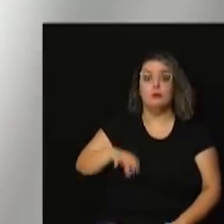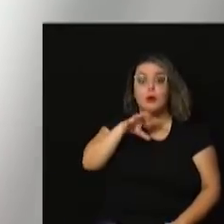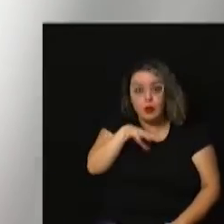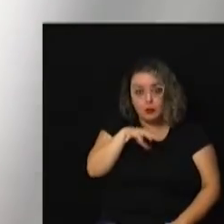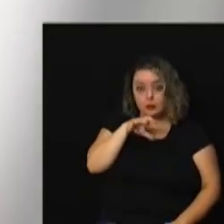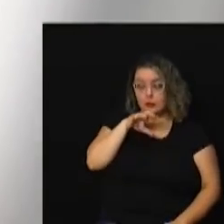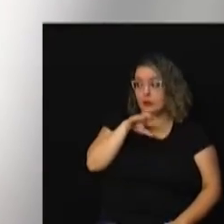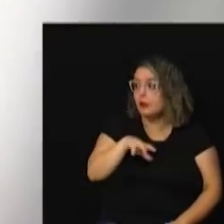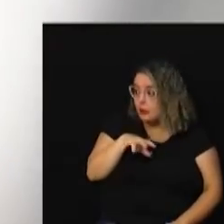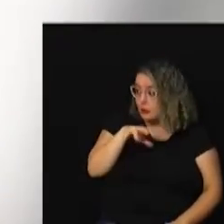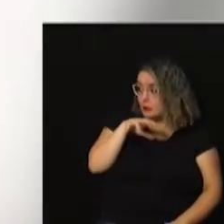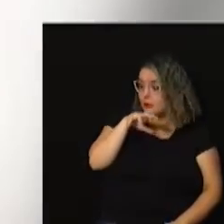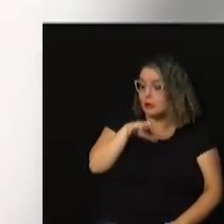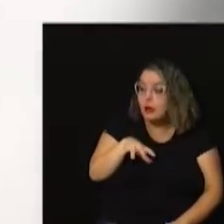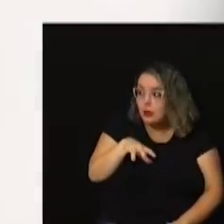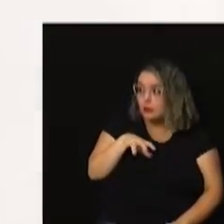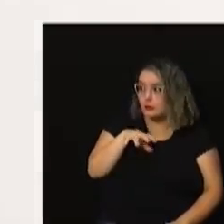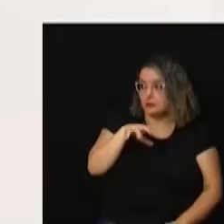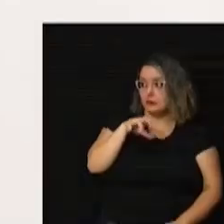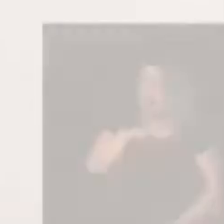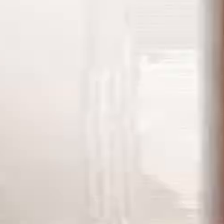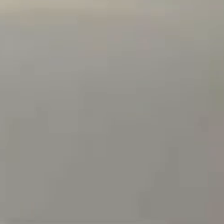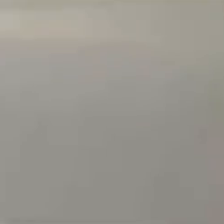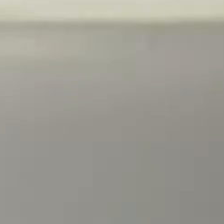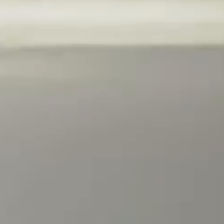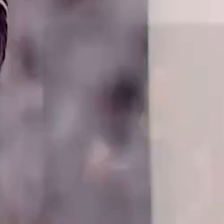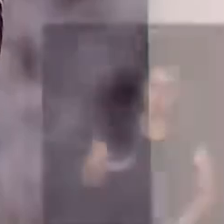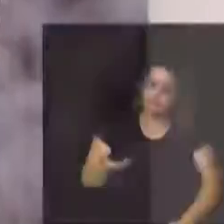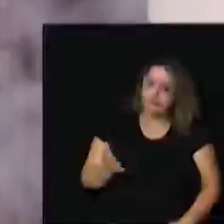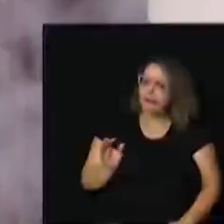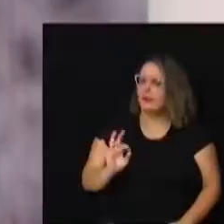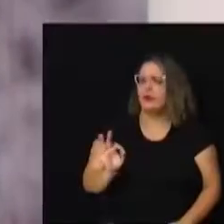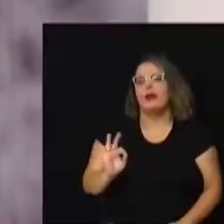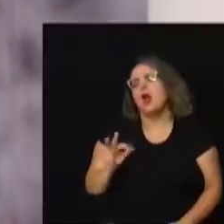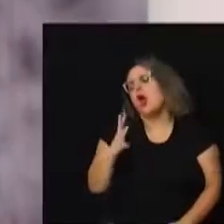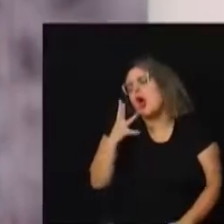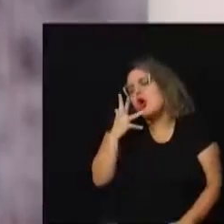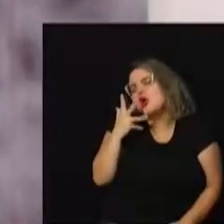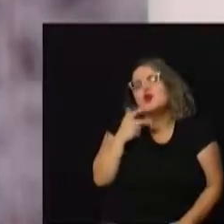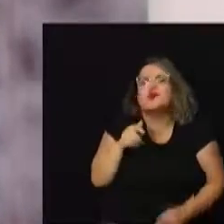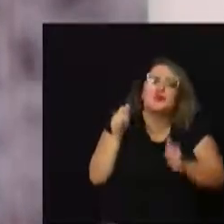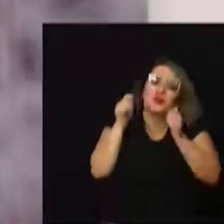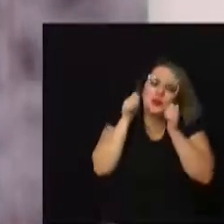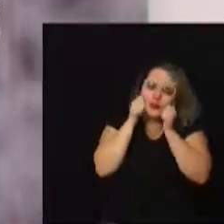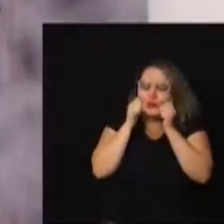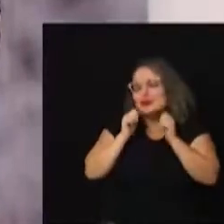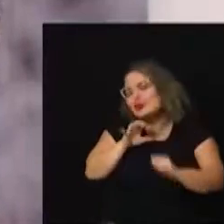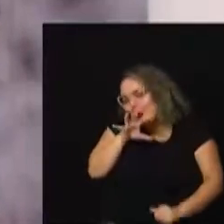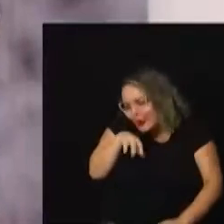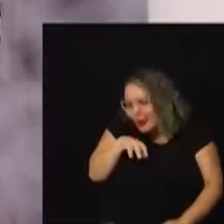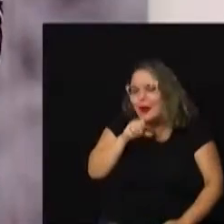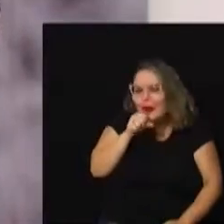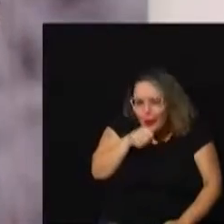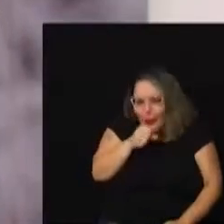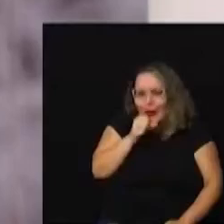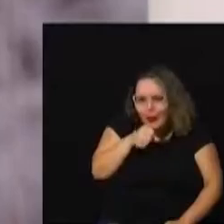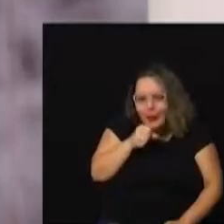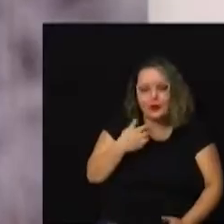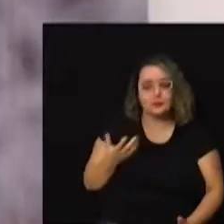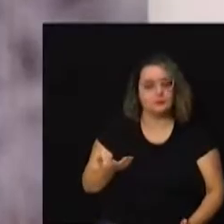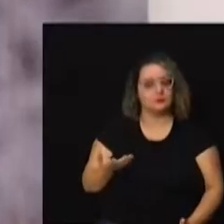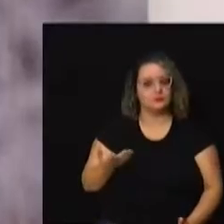na cidade de Campinas. Olha só, para você que está nos acompanhando, você sabia que cachorro também tem